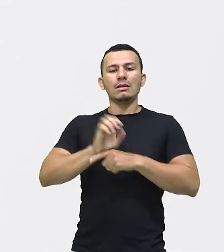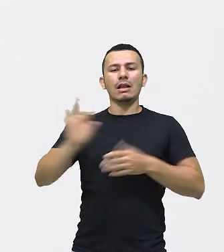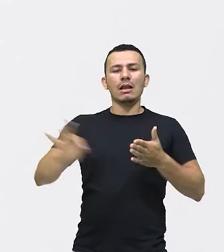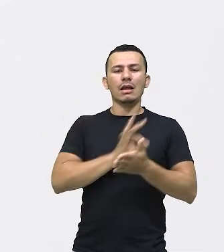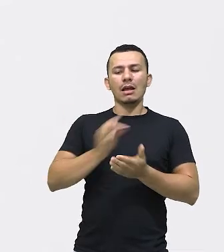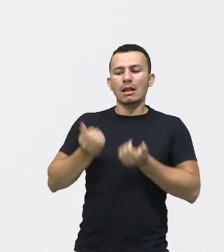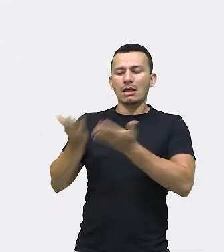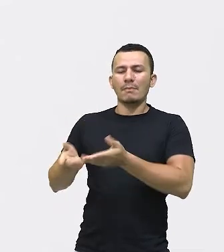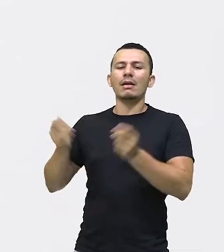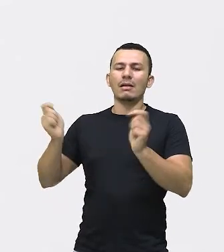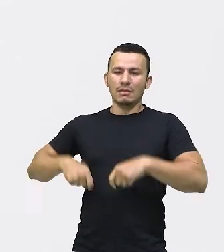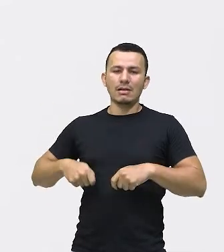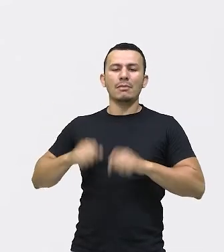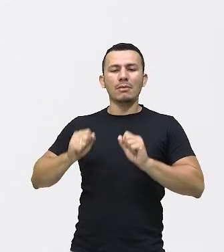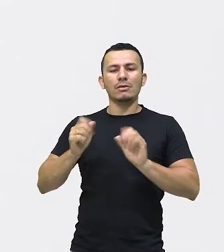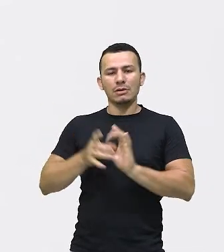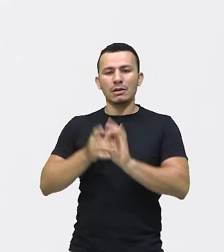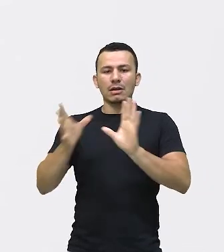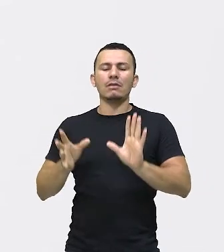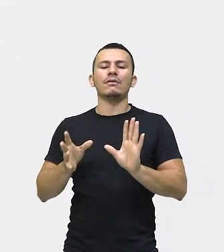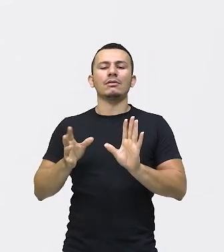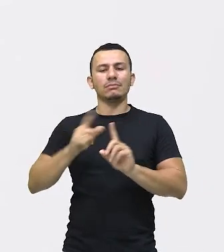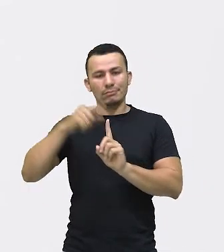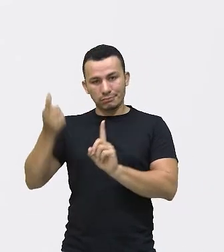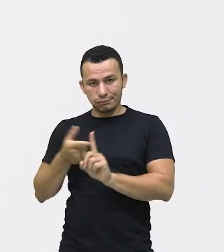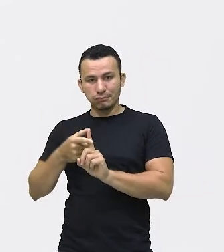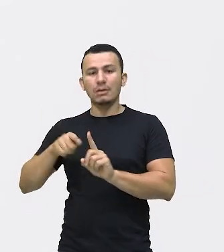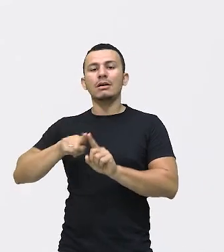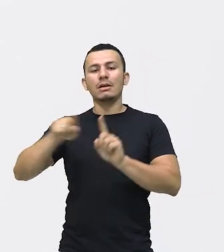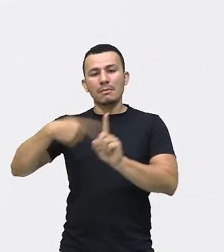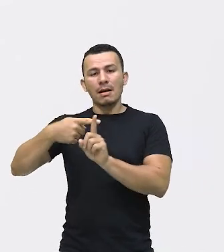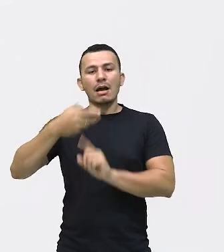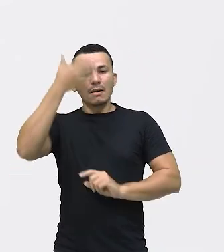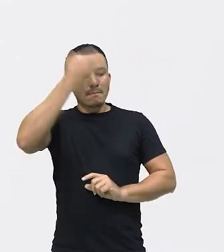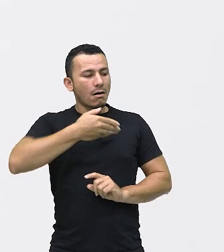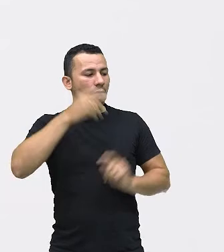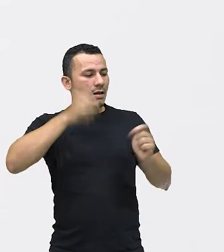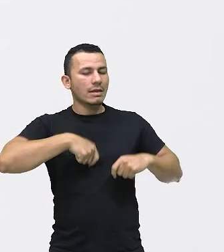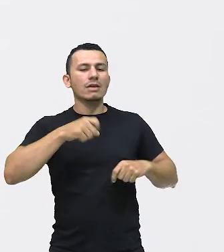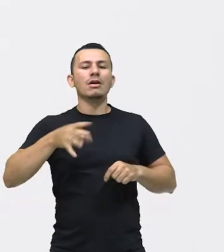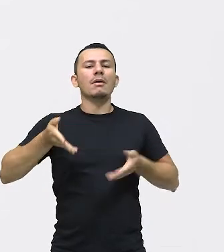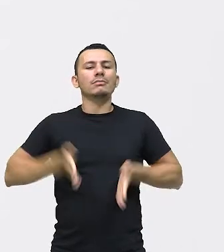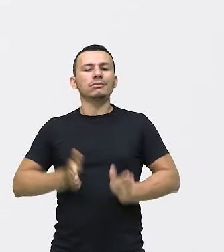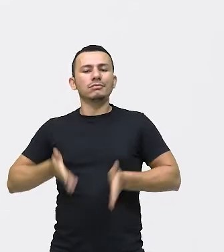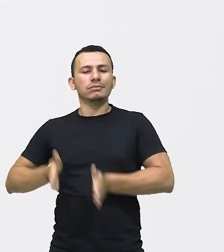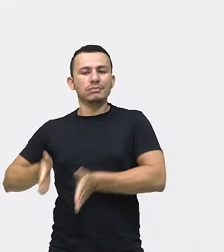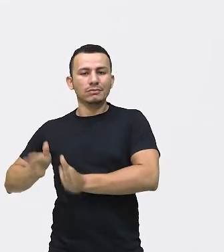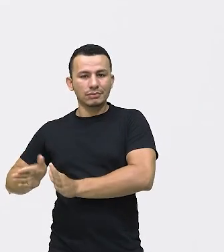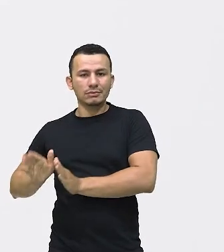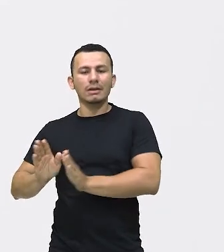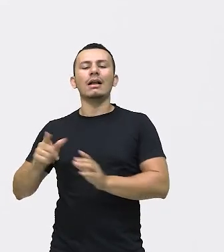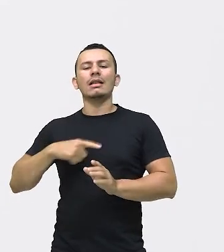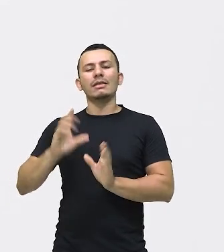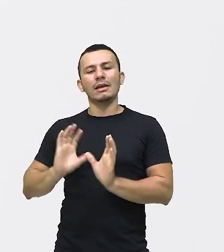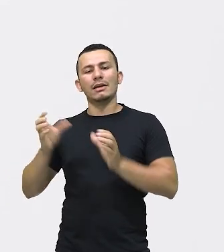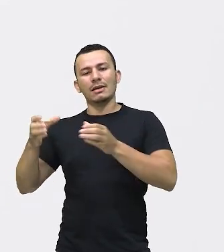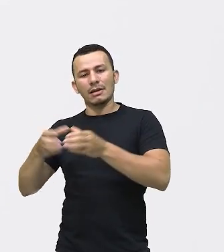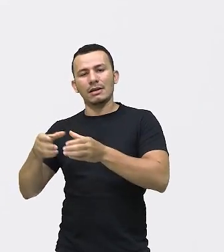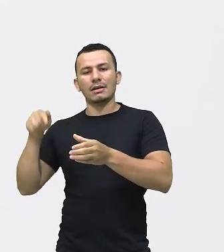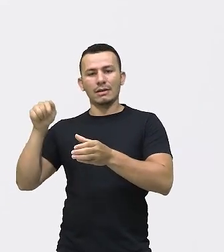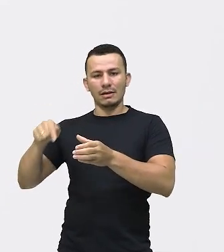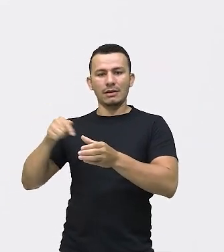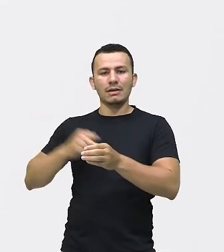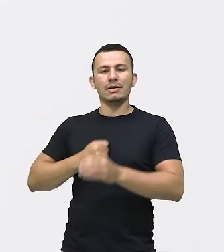elas deveriam engravidar de um escravo e comprovar que seriam aí uma reprodutora de filhos que se encaixavam nos ideais aí